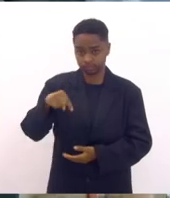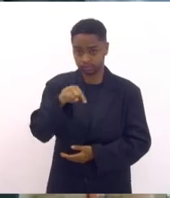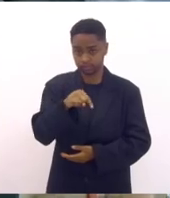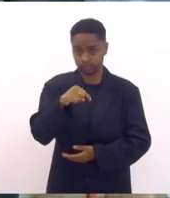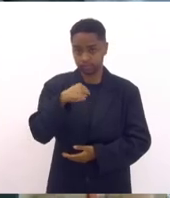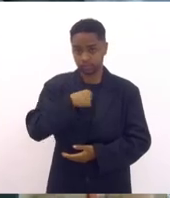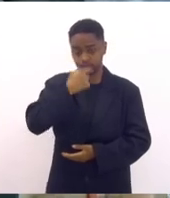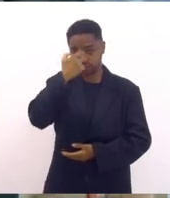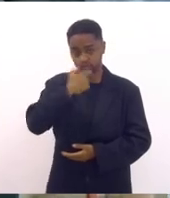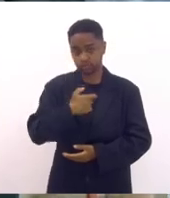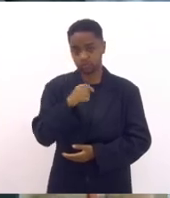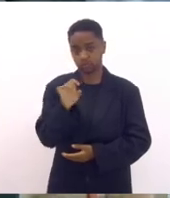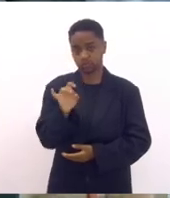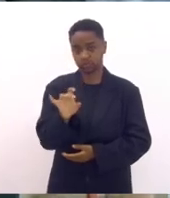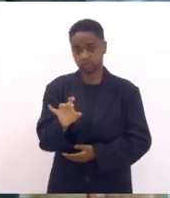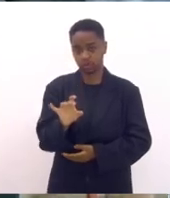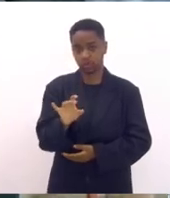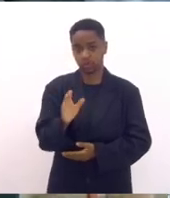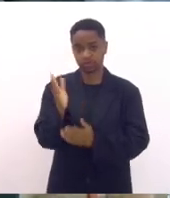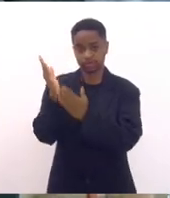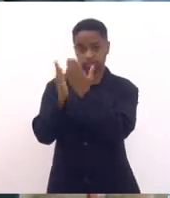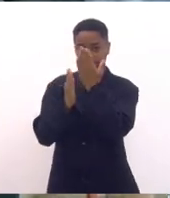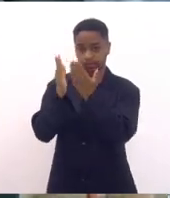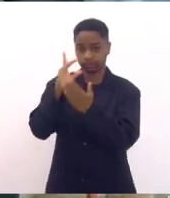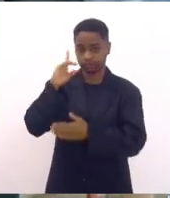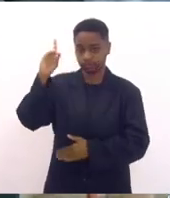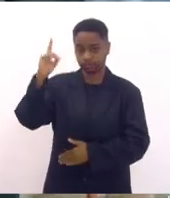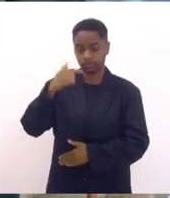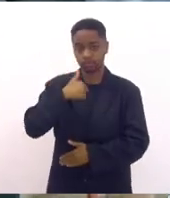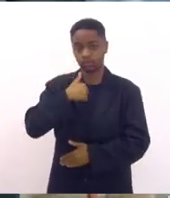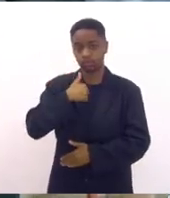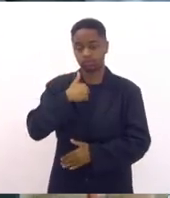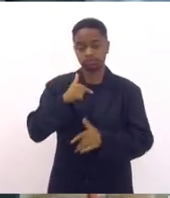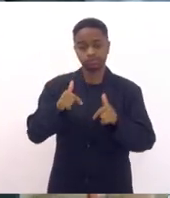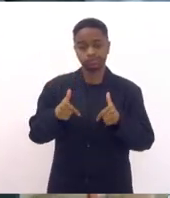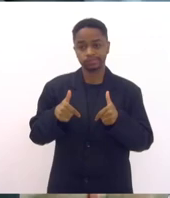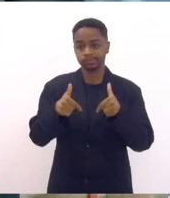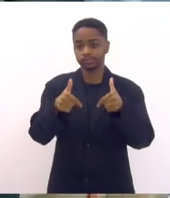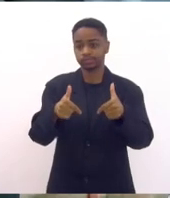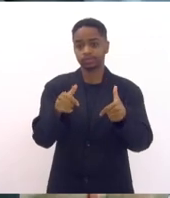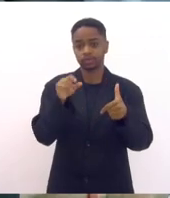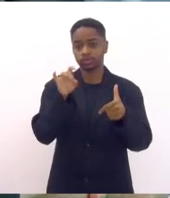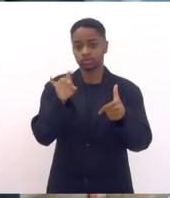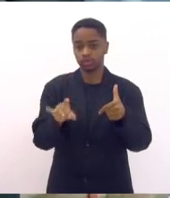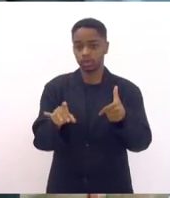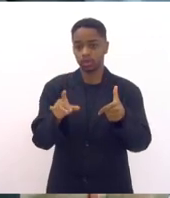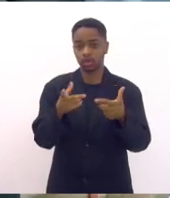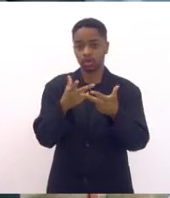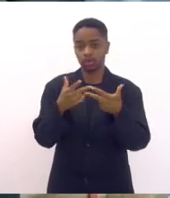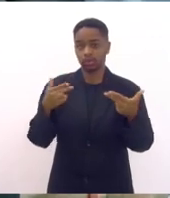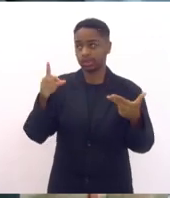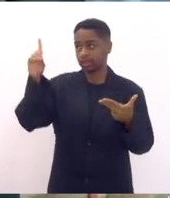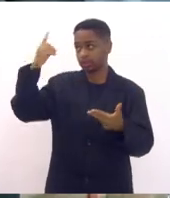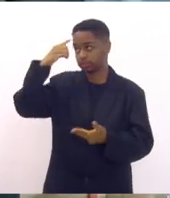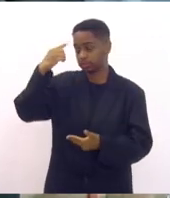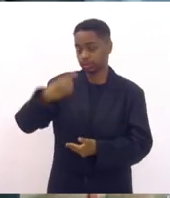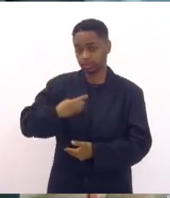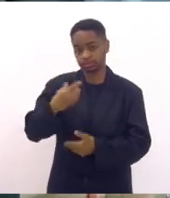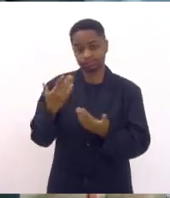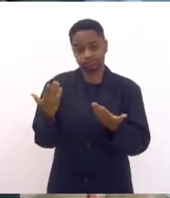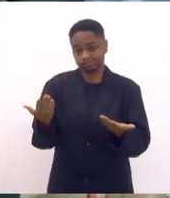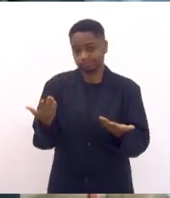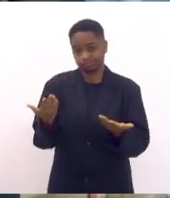apenas uma serva de Deus eu só faço aquilo que é determinado por ele jamais